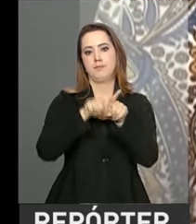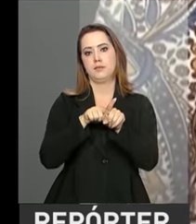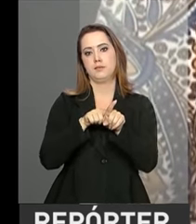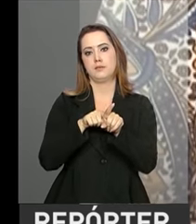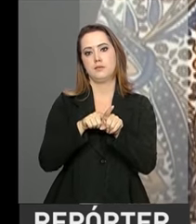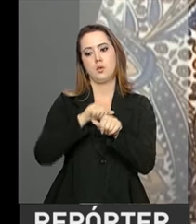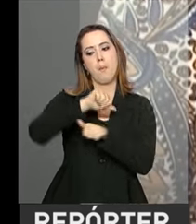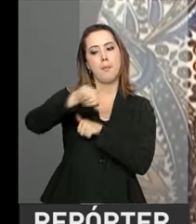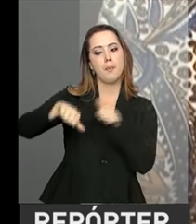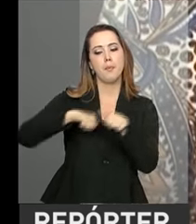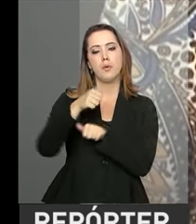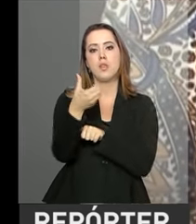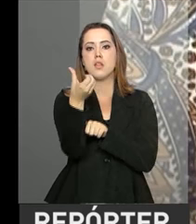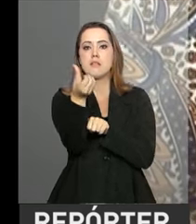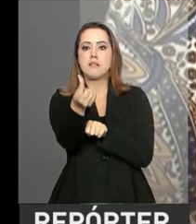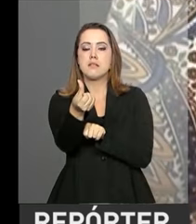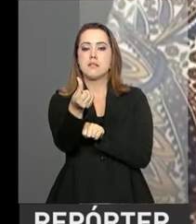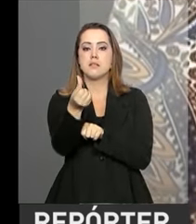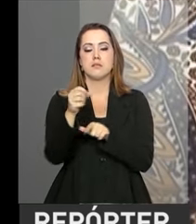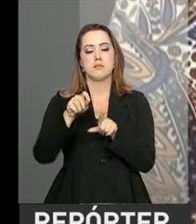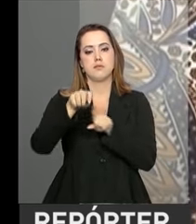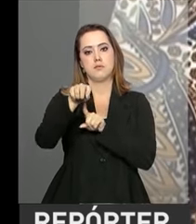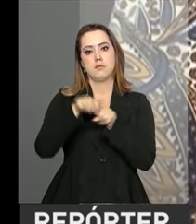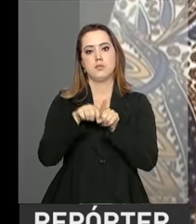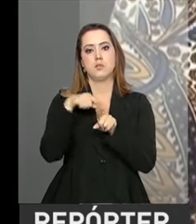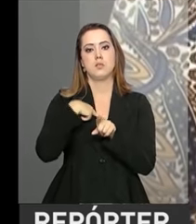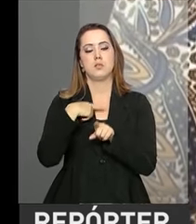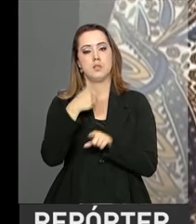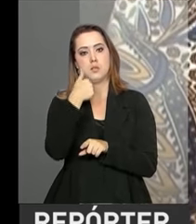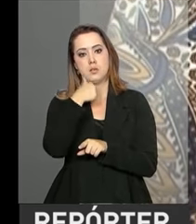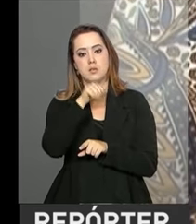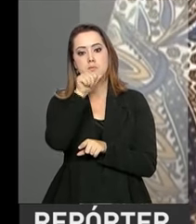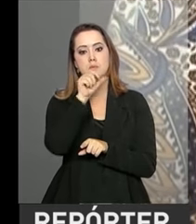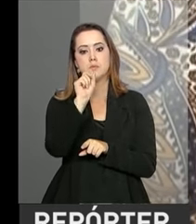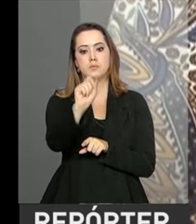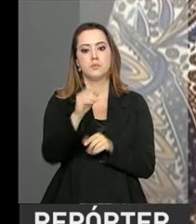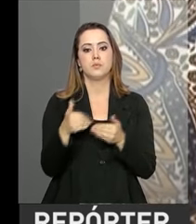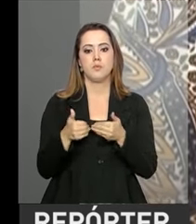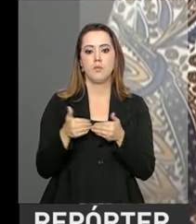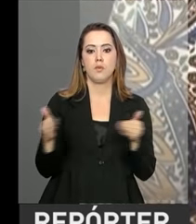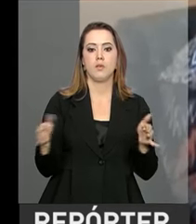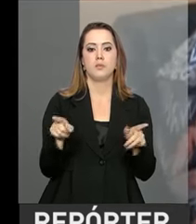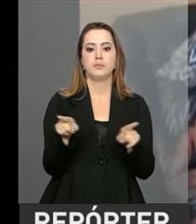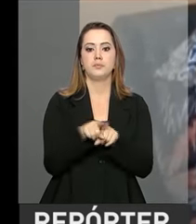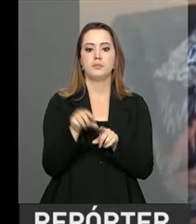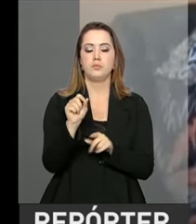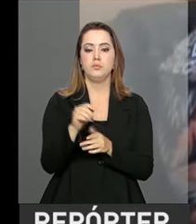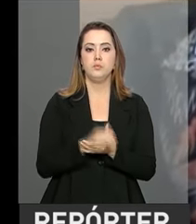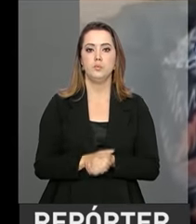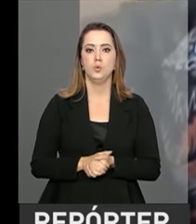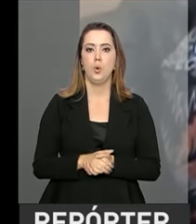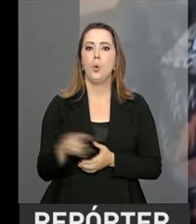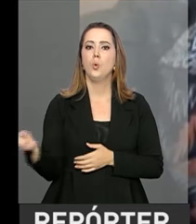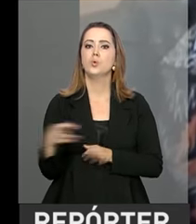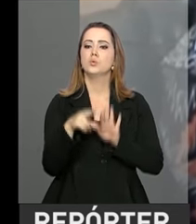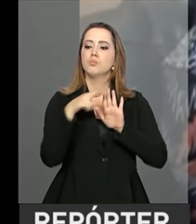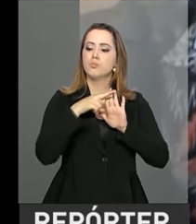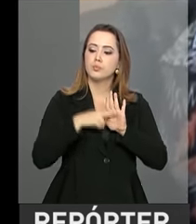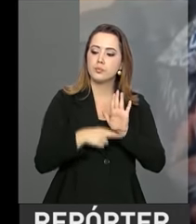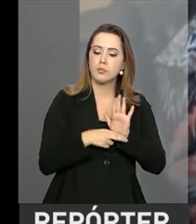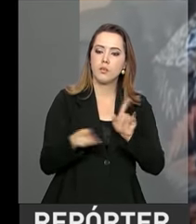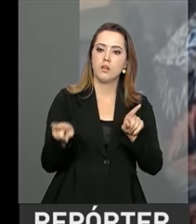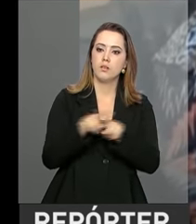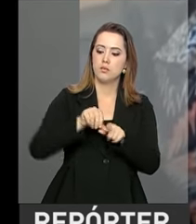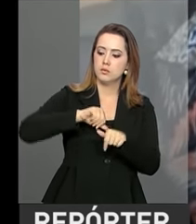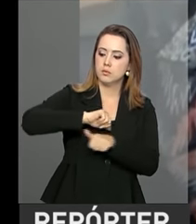né? E as mães de microcéfalos terão essa questão da licença ampliada. O novo regulamento também